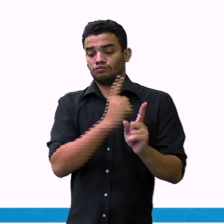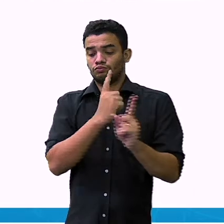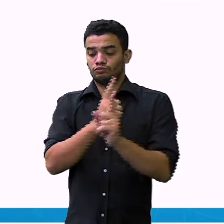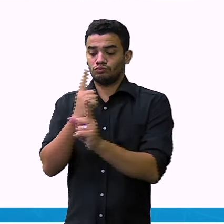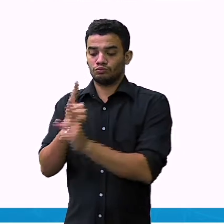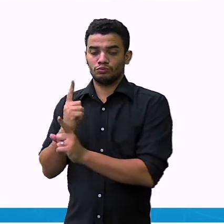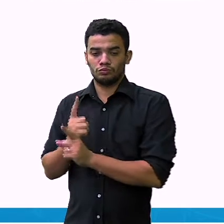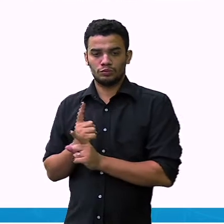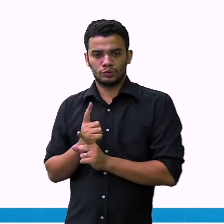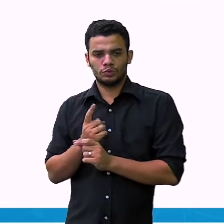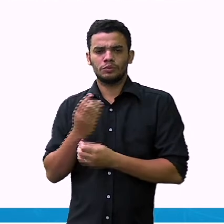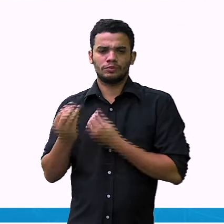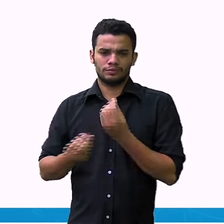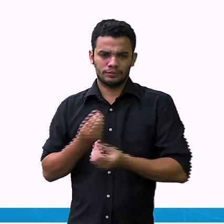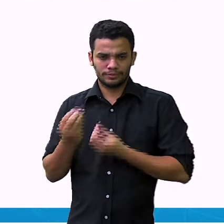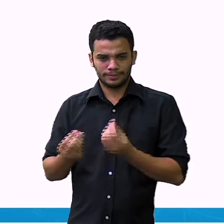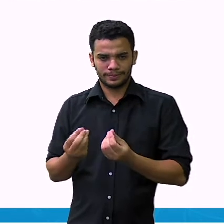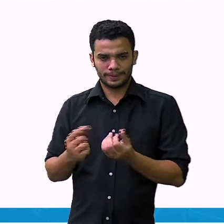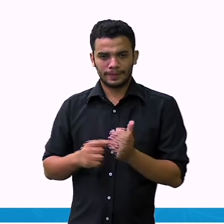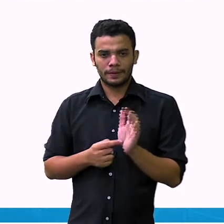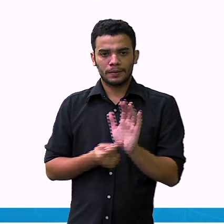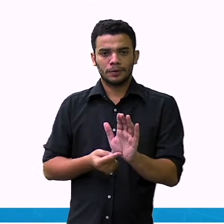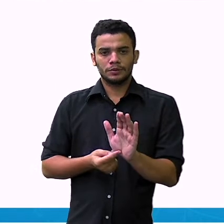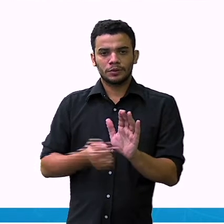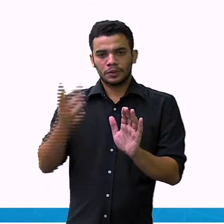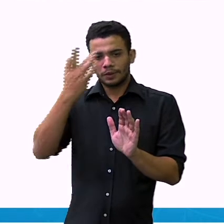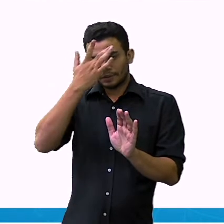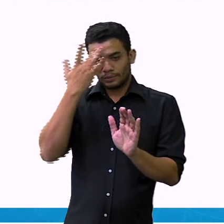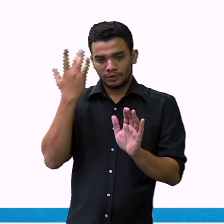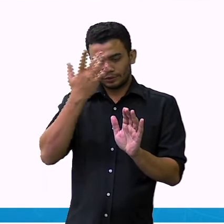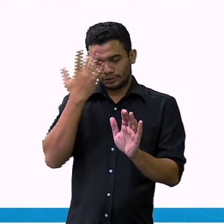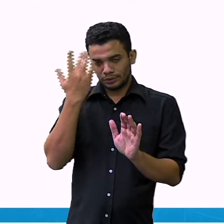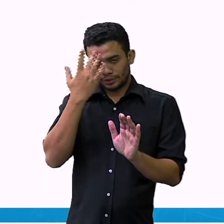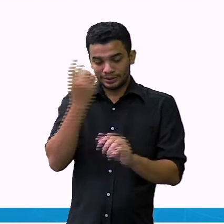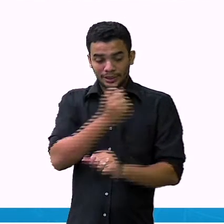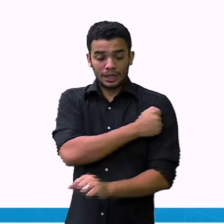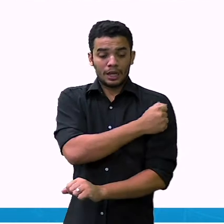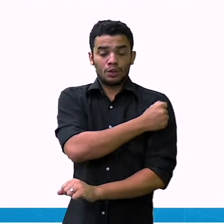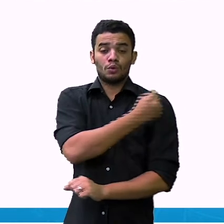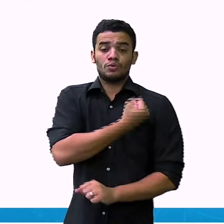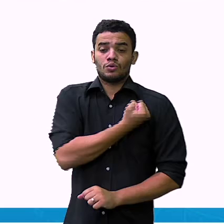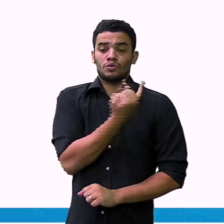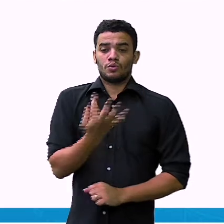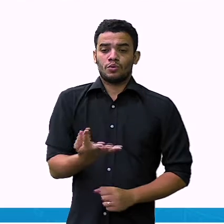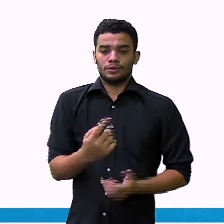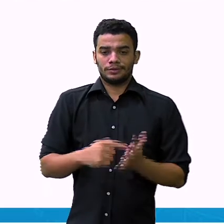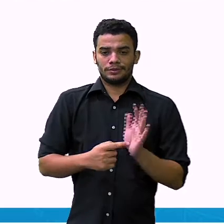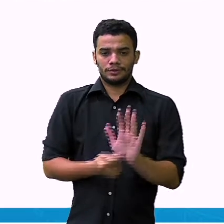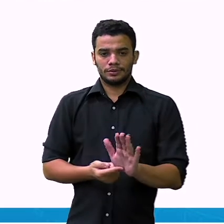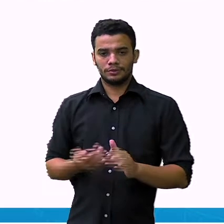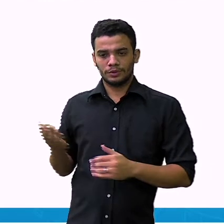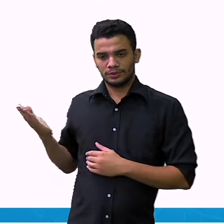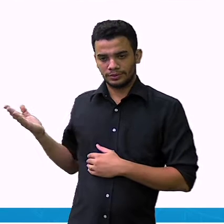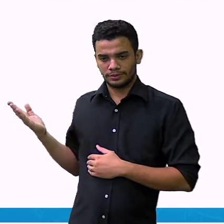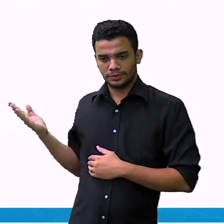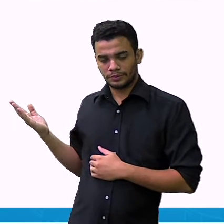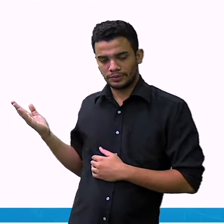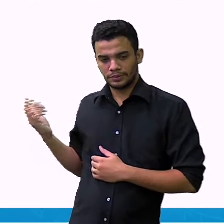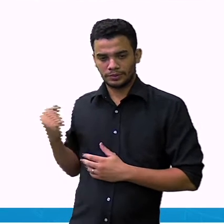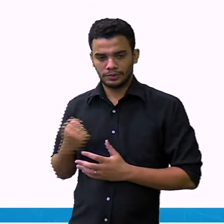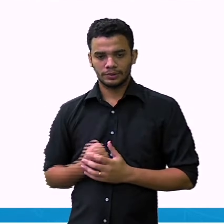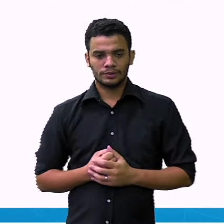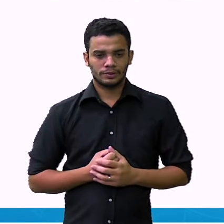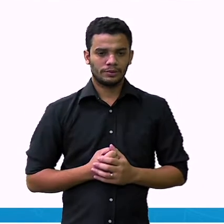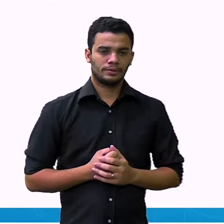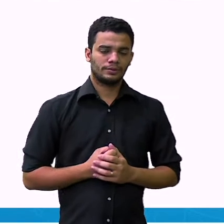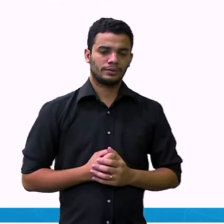as quantidades de alunos que participaram dessa atividade. O nosso total aqui, a